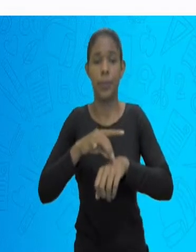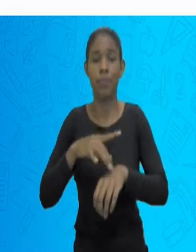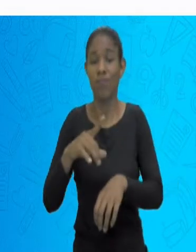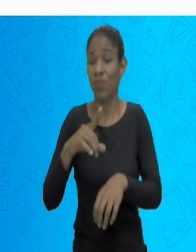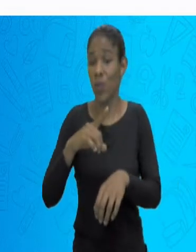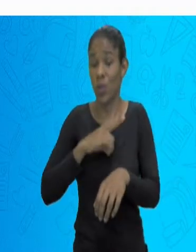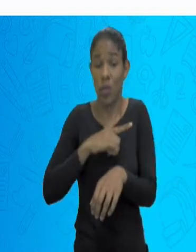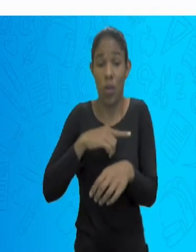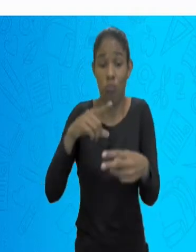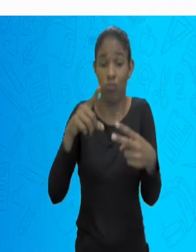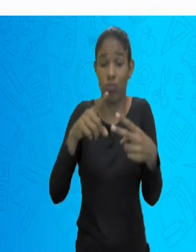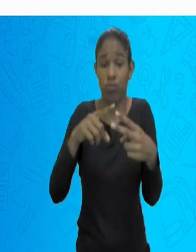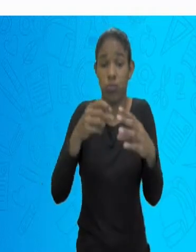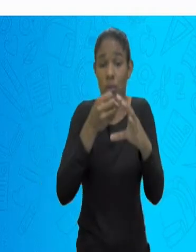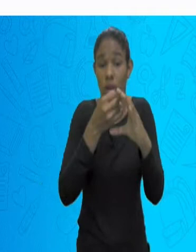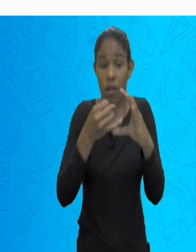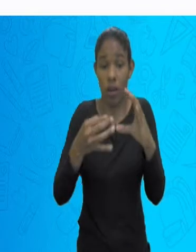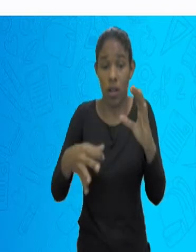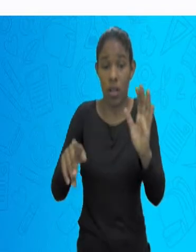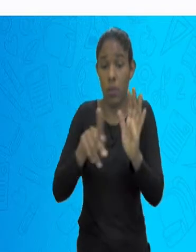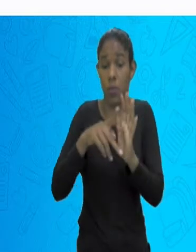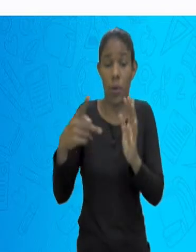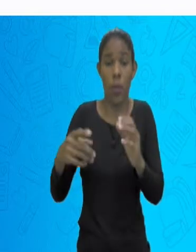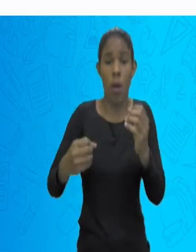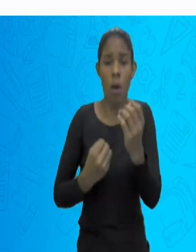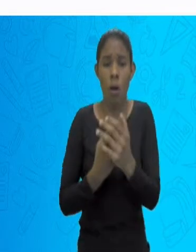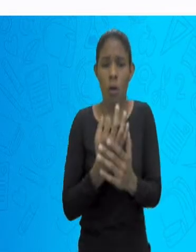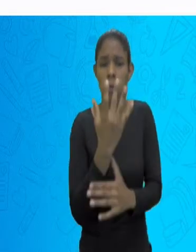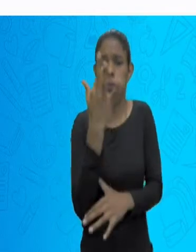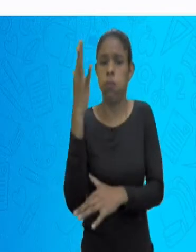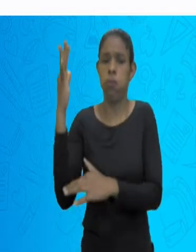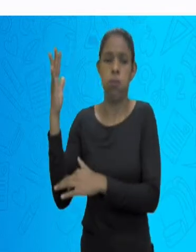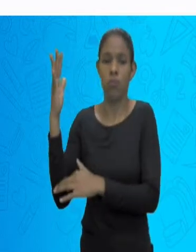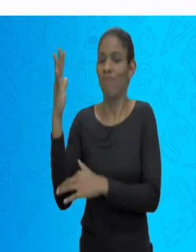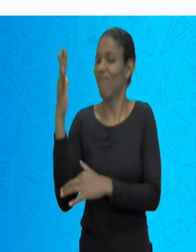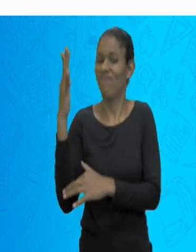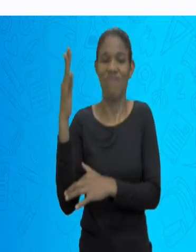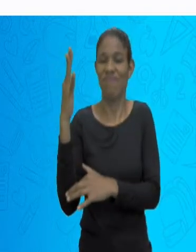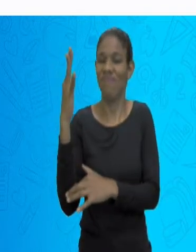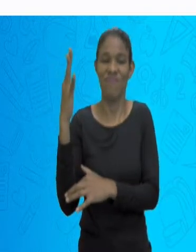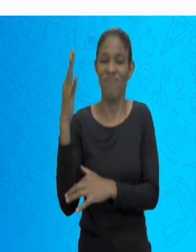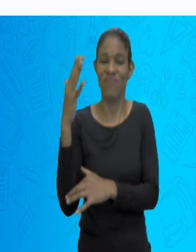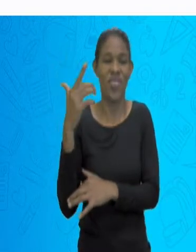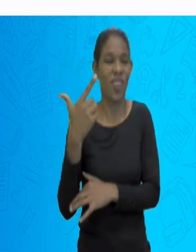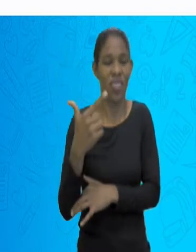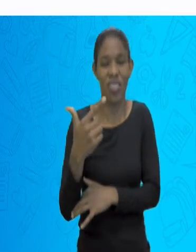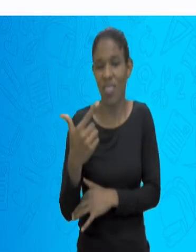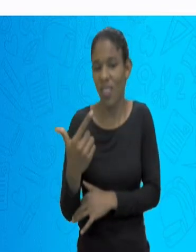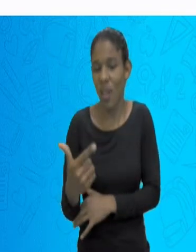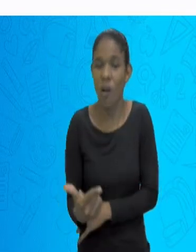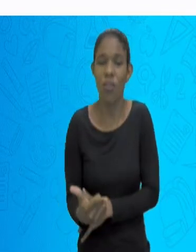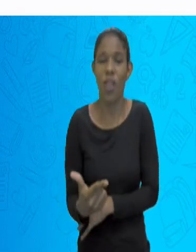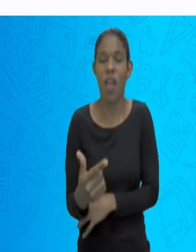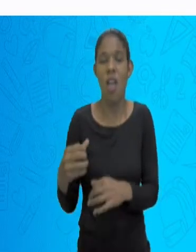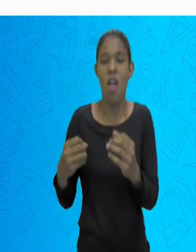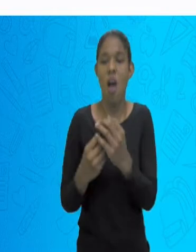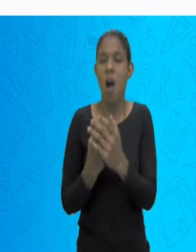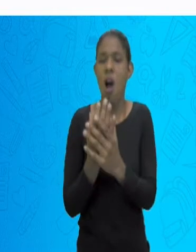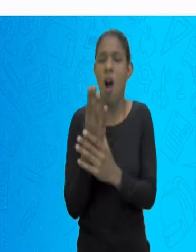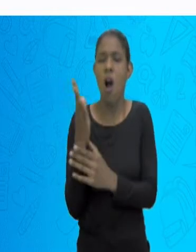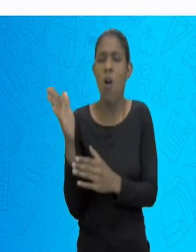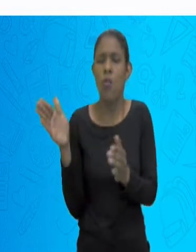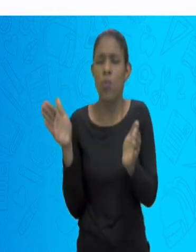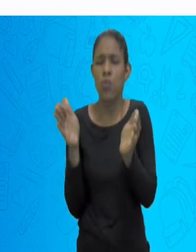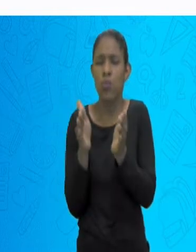Olha só, pouca vegetação. Observem aqui que na cidade grande a gente já não vê tanta árvore, tanta